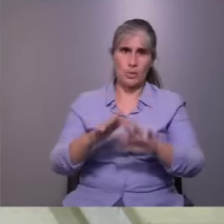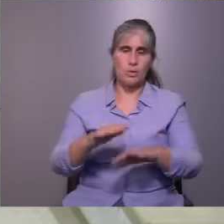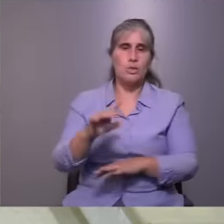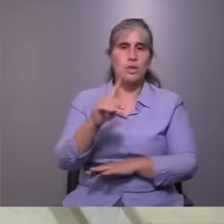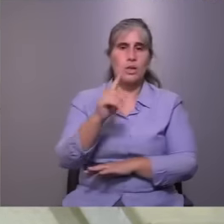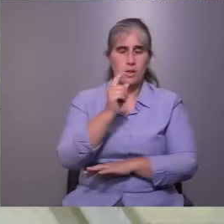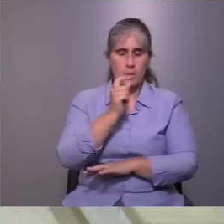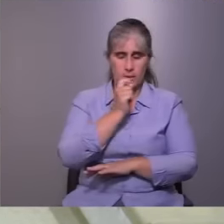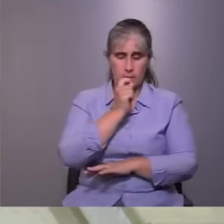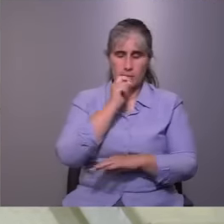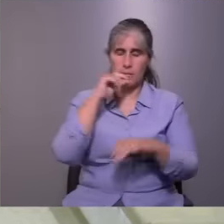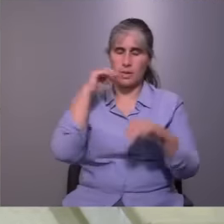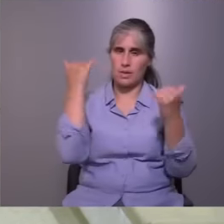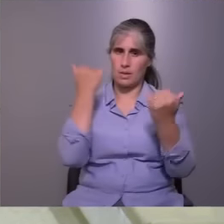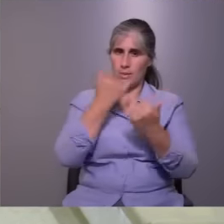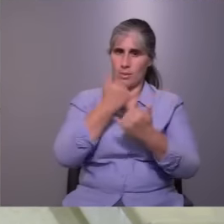todos: